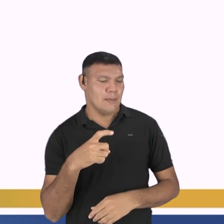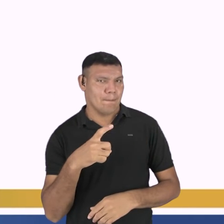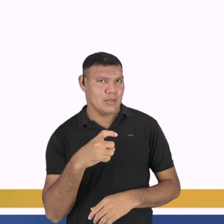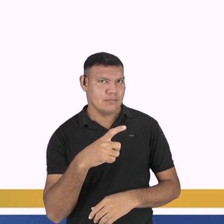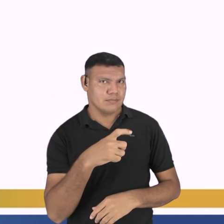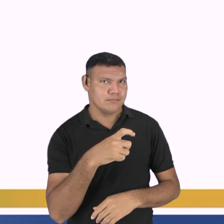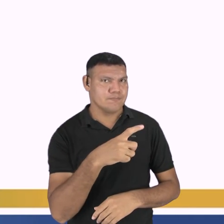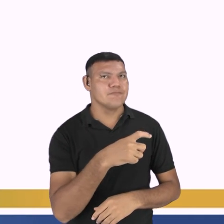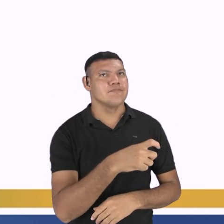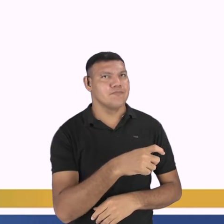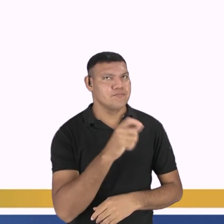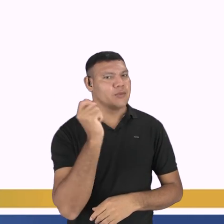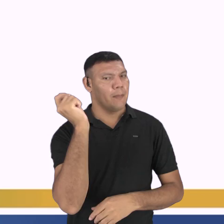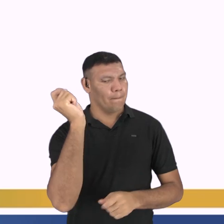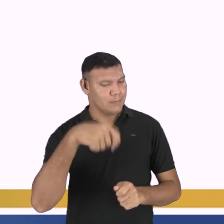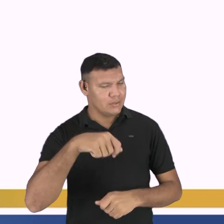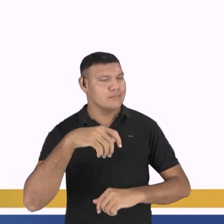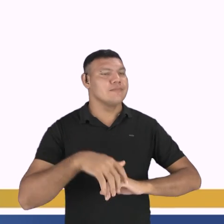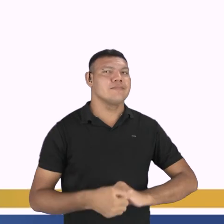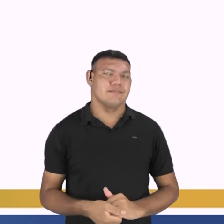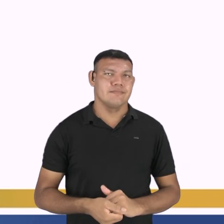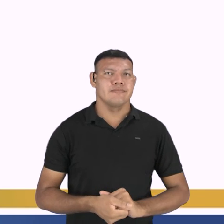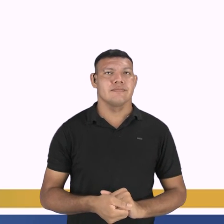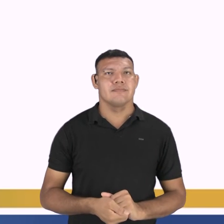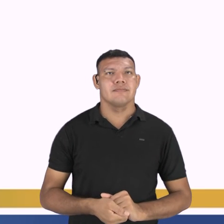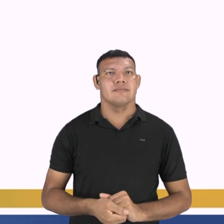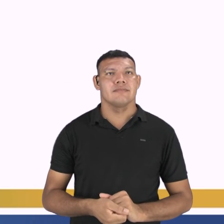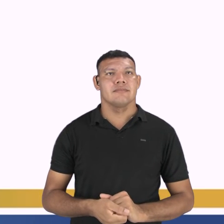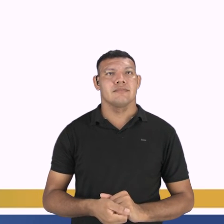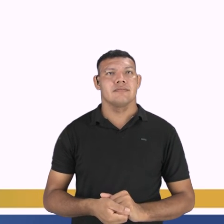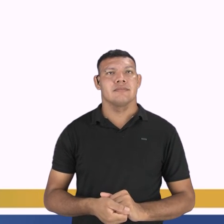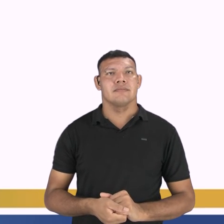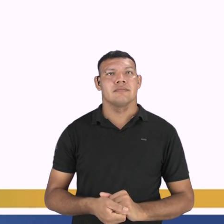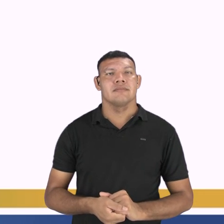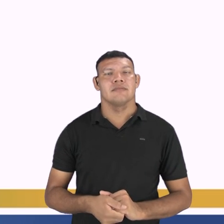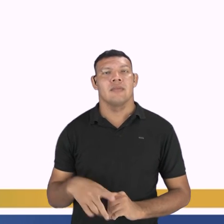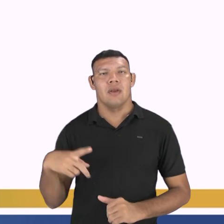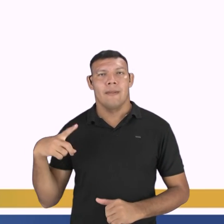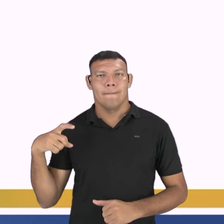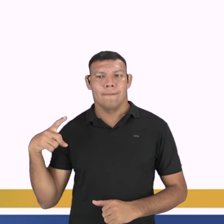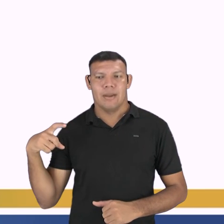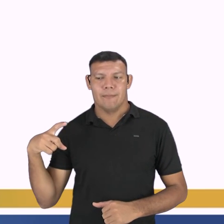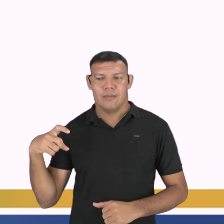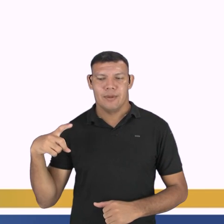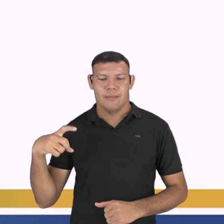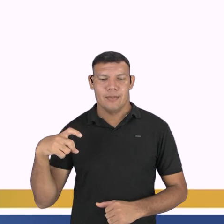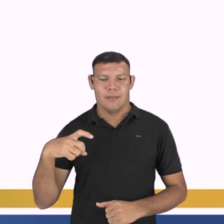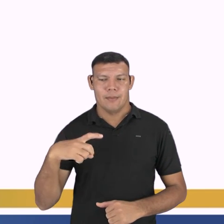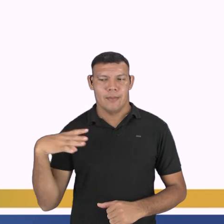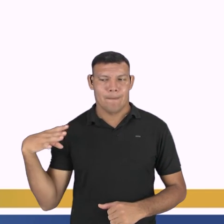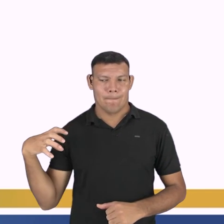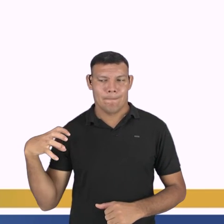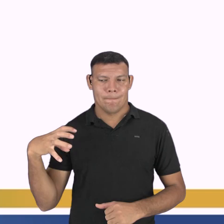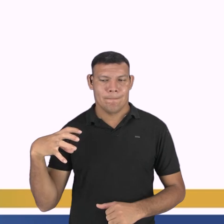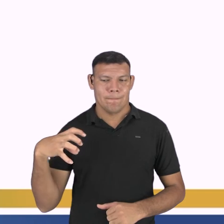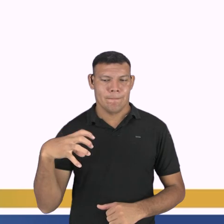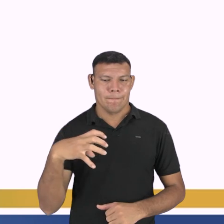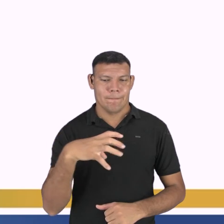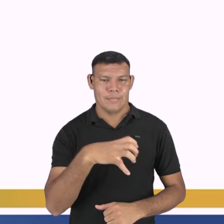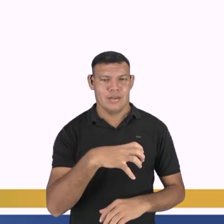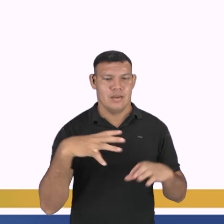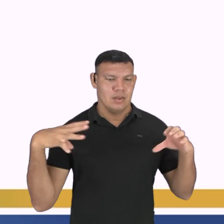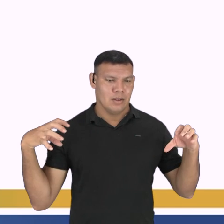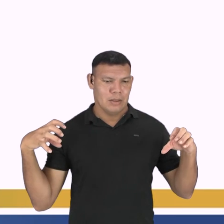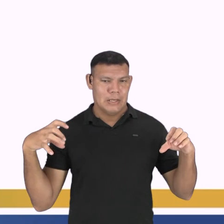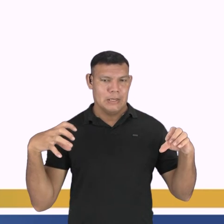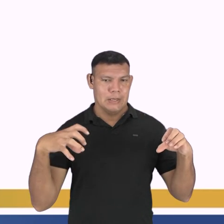da locomoção. Eles tornam-se capazes de se locomover, né, e nadar e encontrarem o